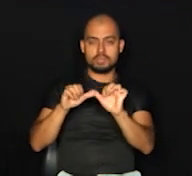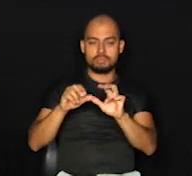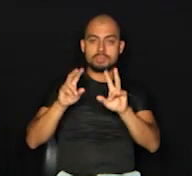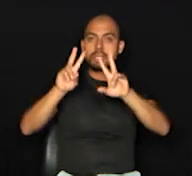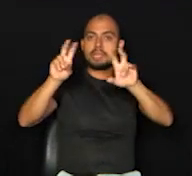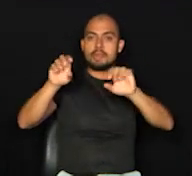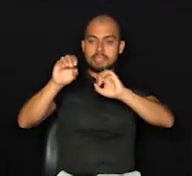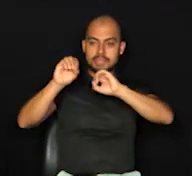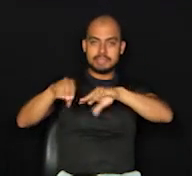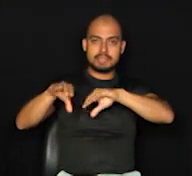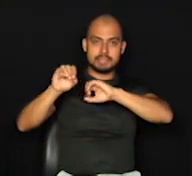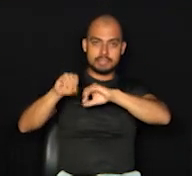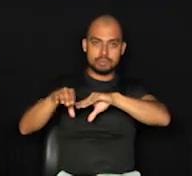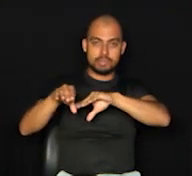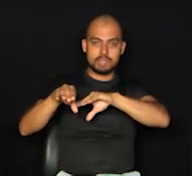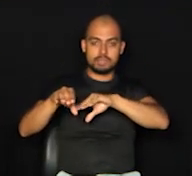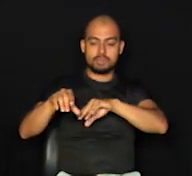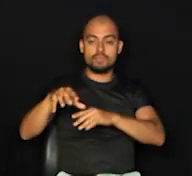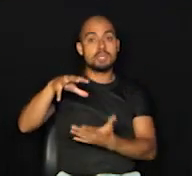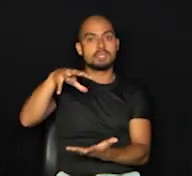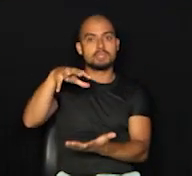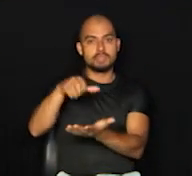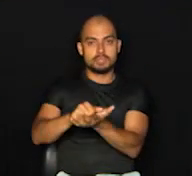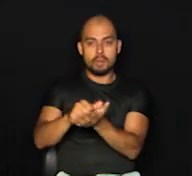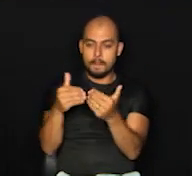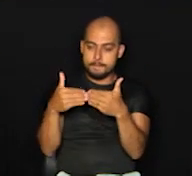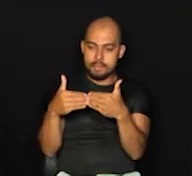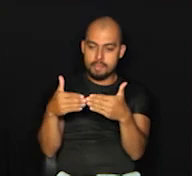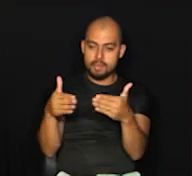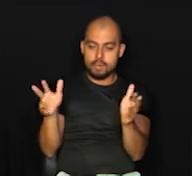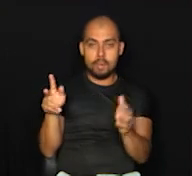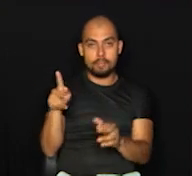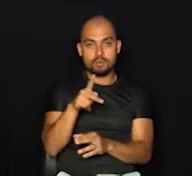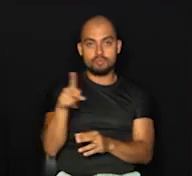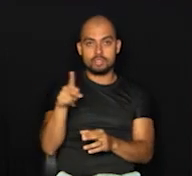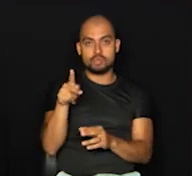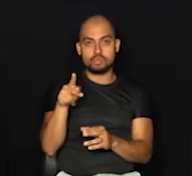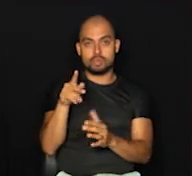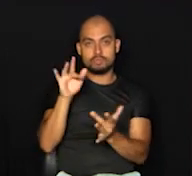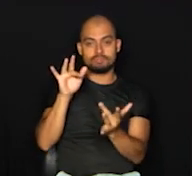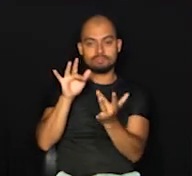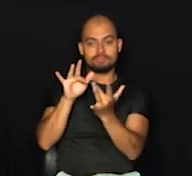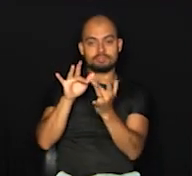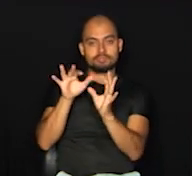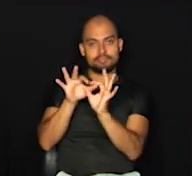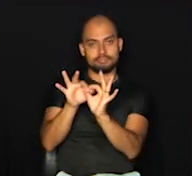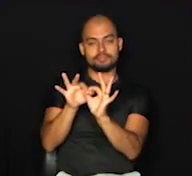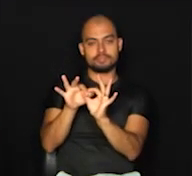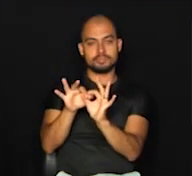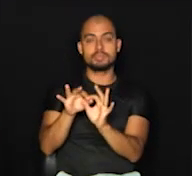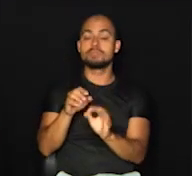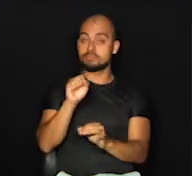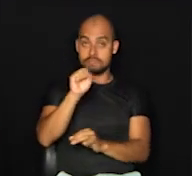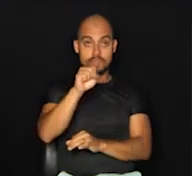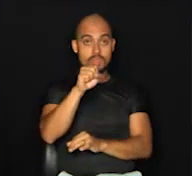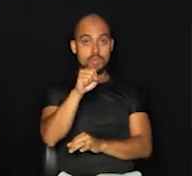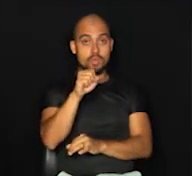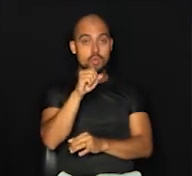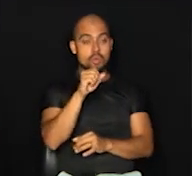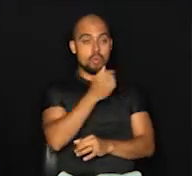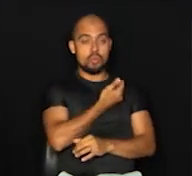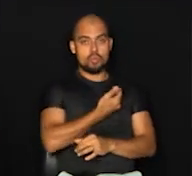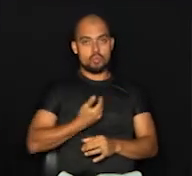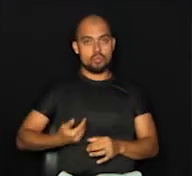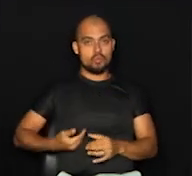da saúde para a educação, as inscrições abertas para o professor conectado. Isso mesmo, já foi anunciado pelo governo do estado de São